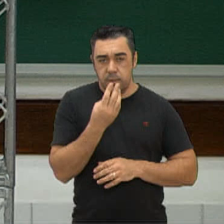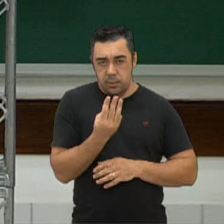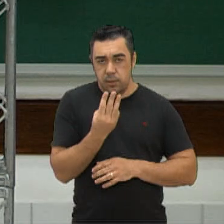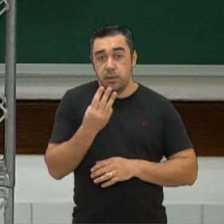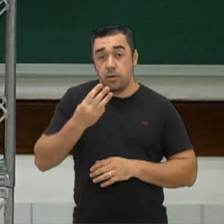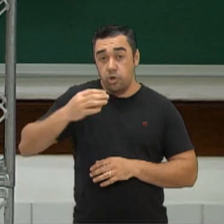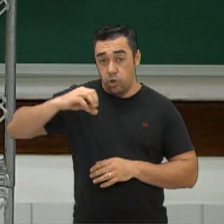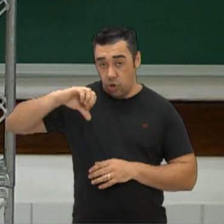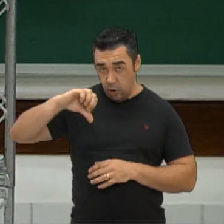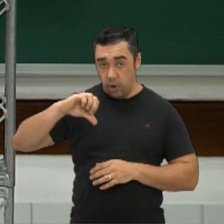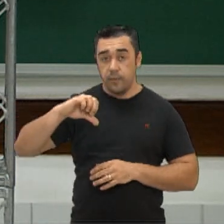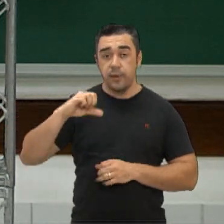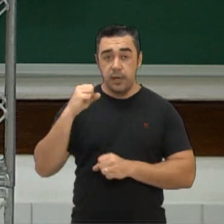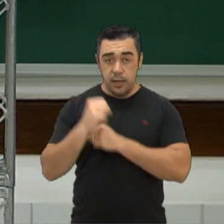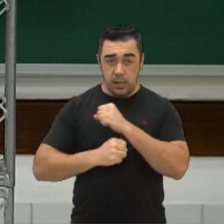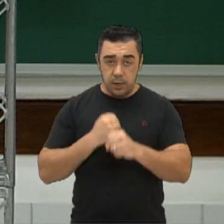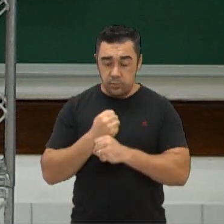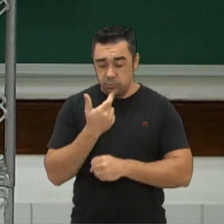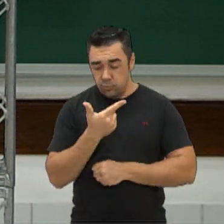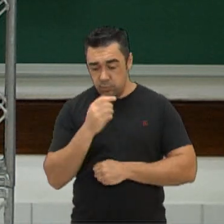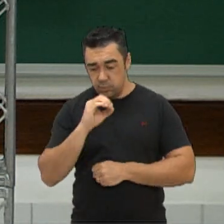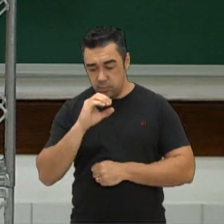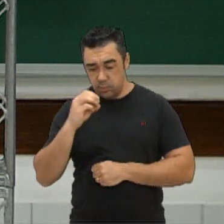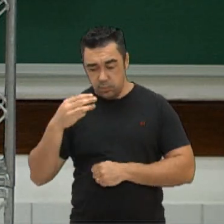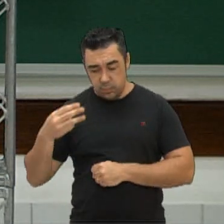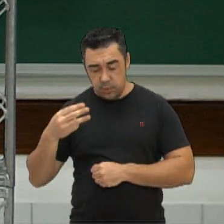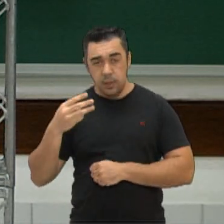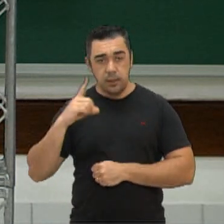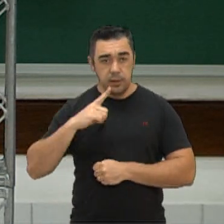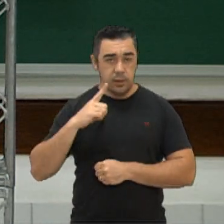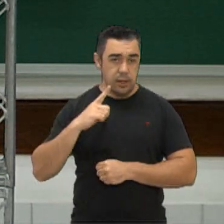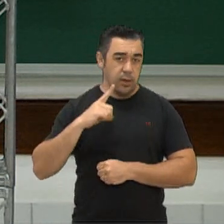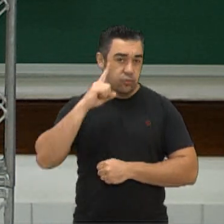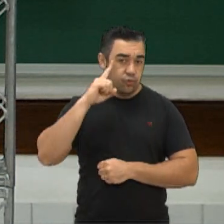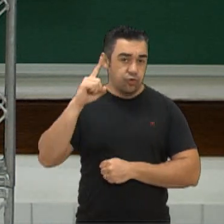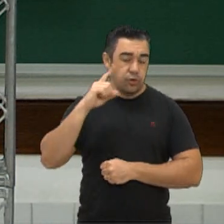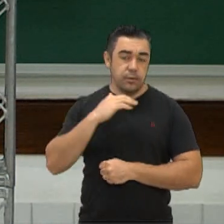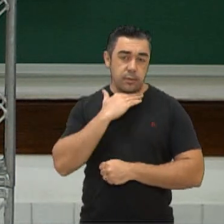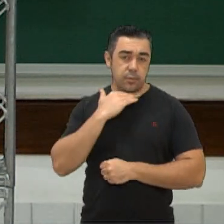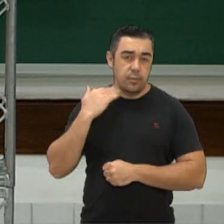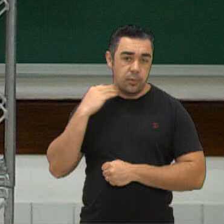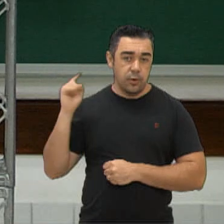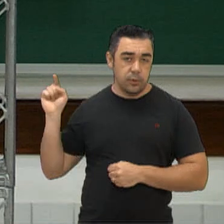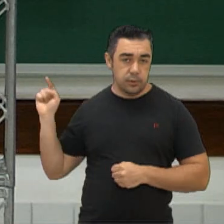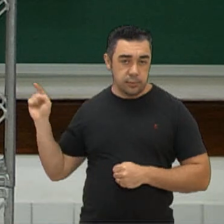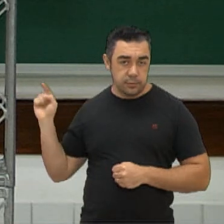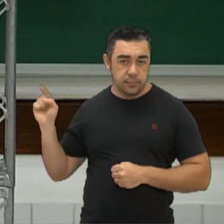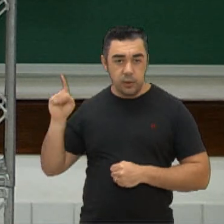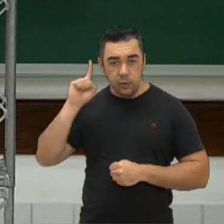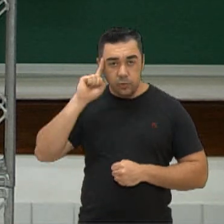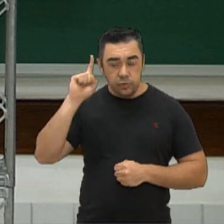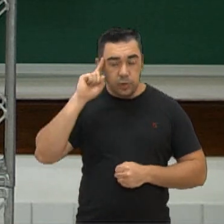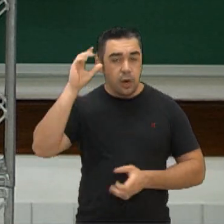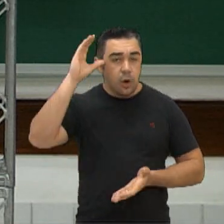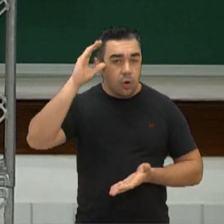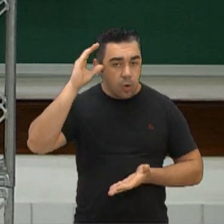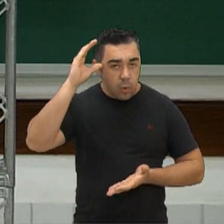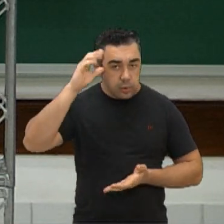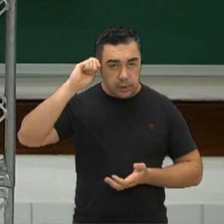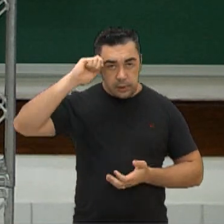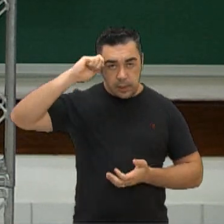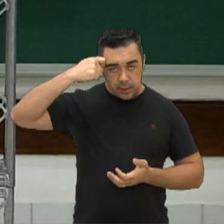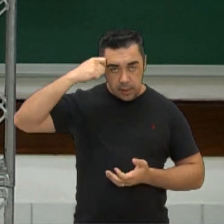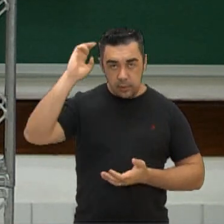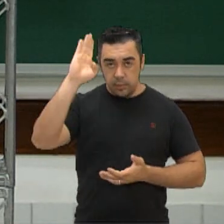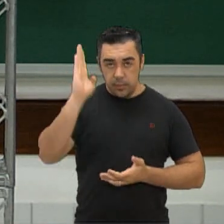lei recente de 2003, que traz a data da morte de Zumbi dos Palmares como a data da consciência negra no Brasil,